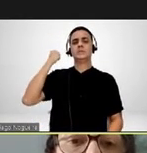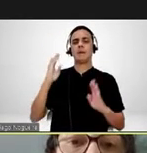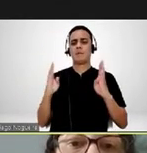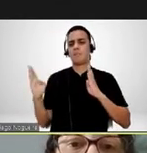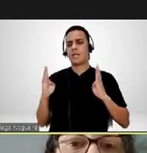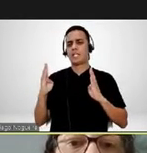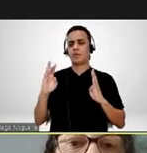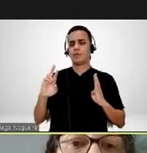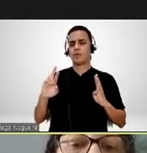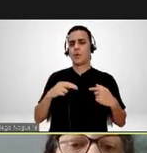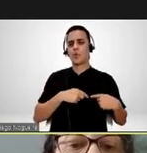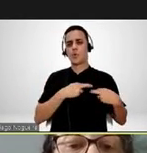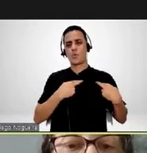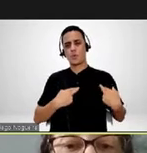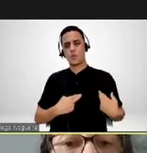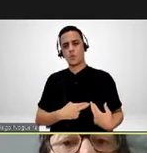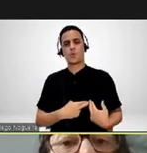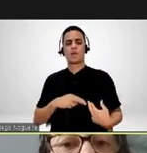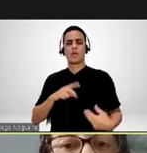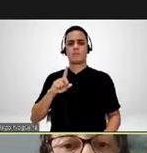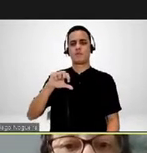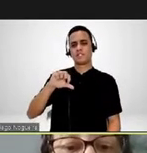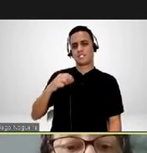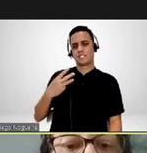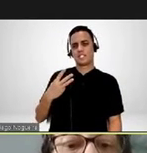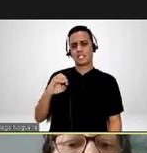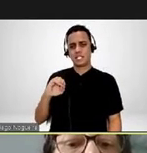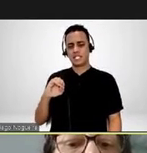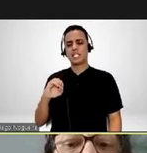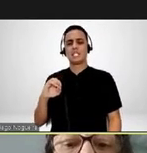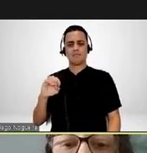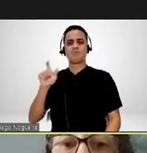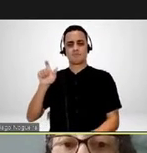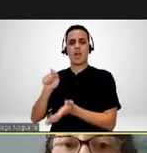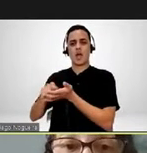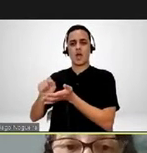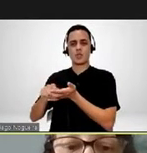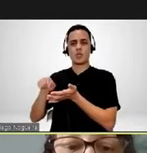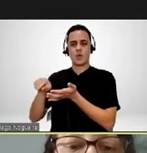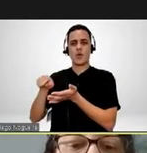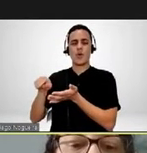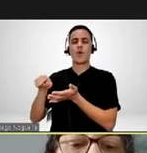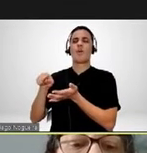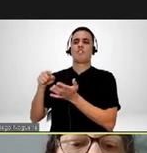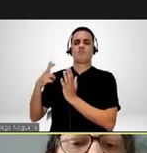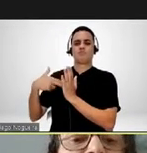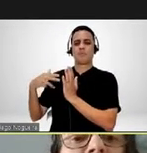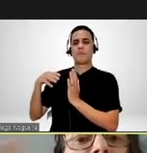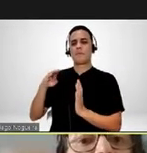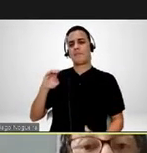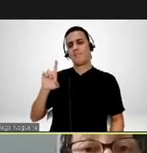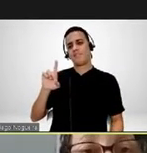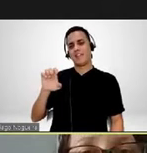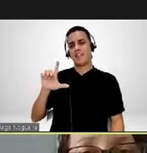em 1830, em Delacroix, só para citar um exemplo, A Liberdade Guiando o Povo, né, de Delacroix, por exemplo, em que